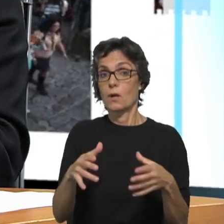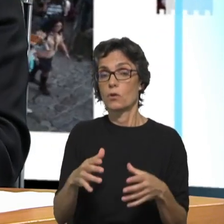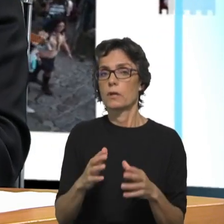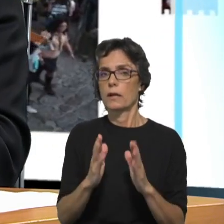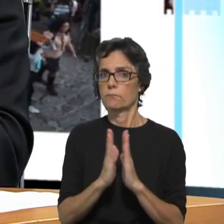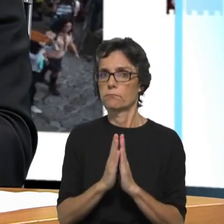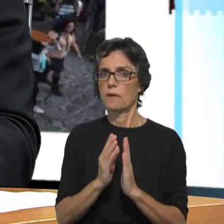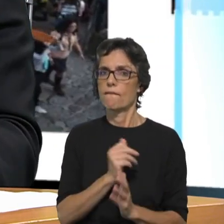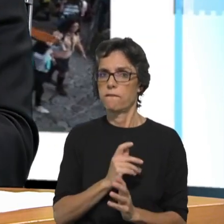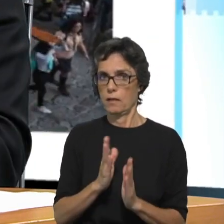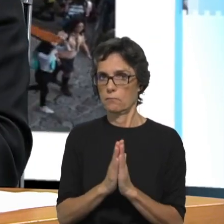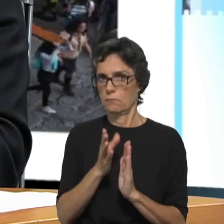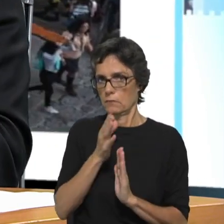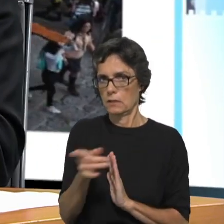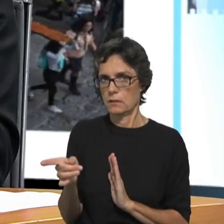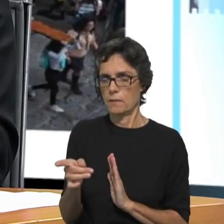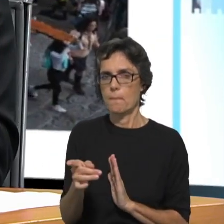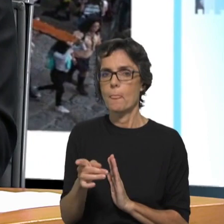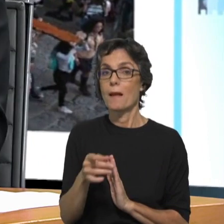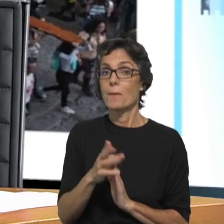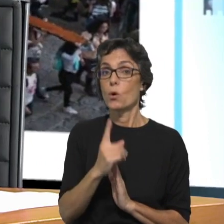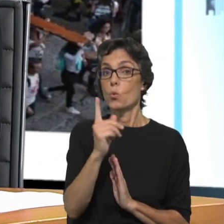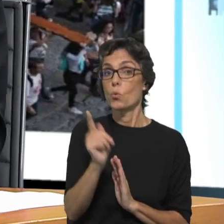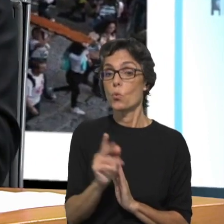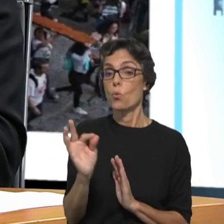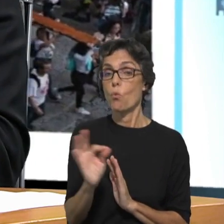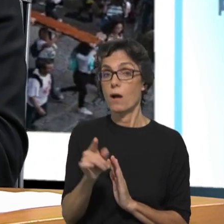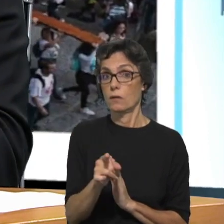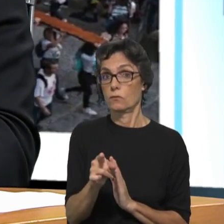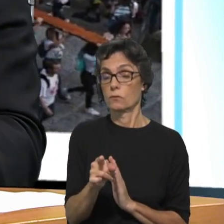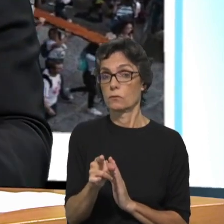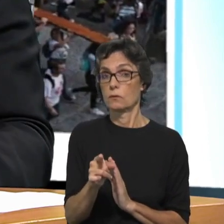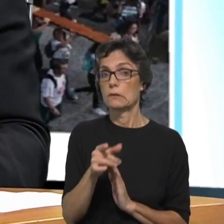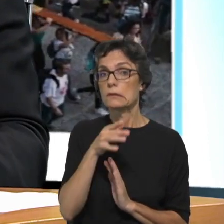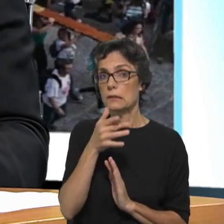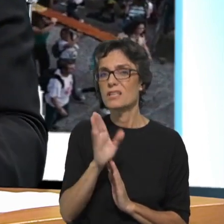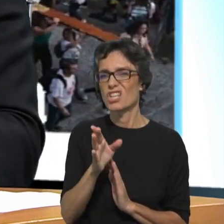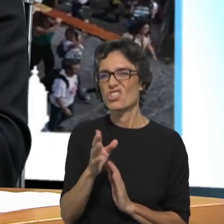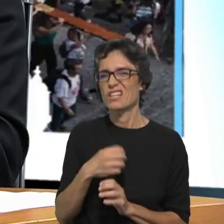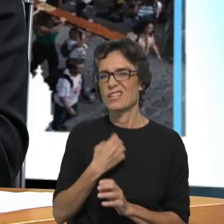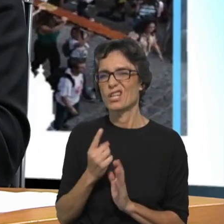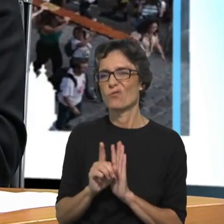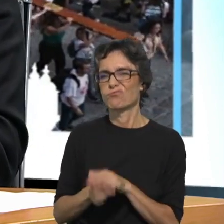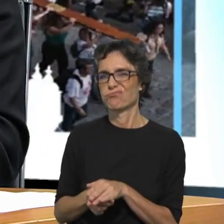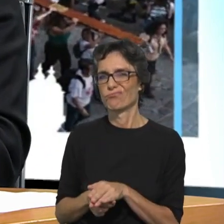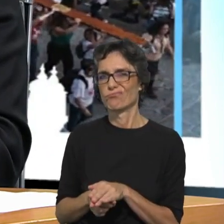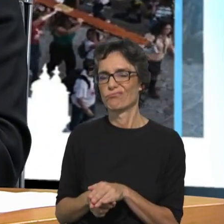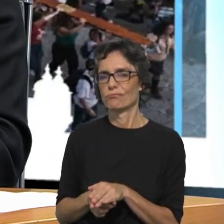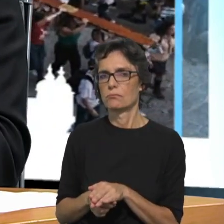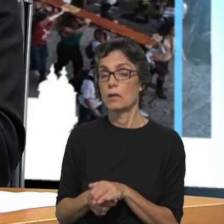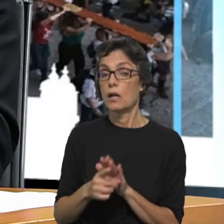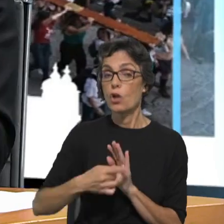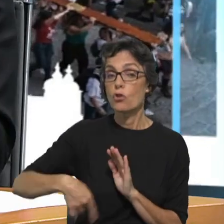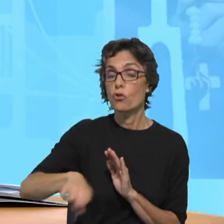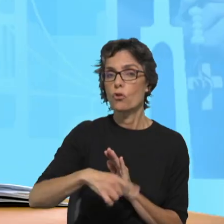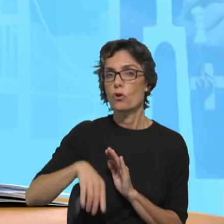crentes, mas neste contexto, 1/4 dos que se dizem crentes dizem que já foram discriminados. Nós não sabemos